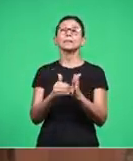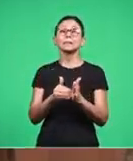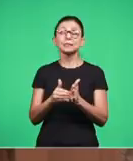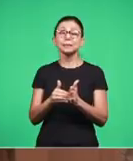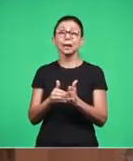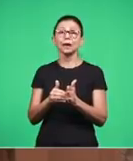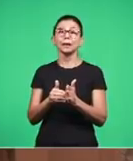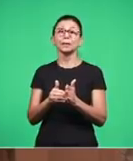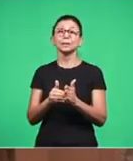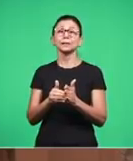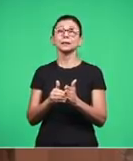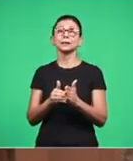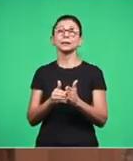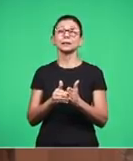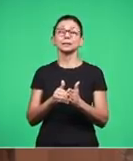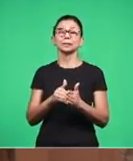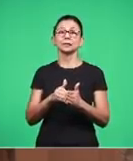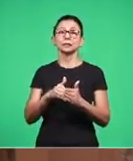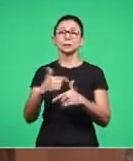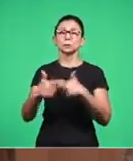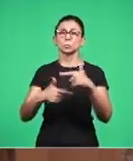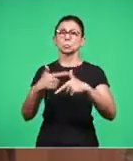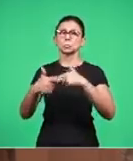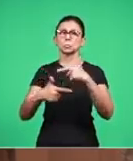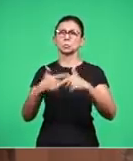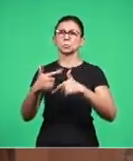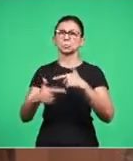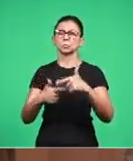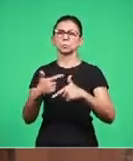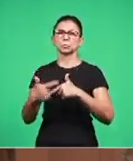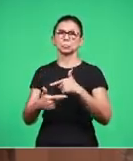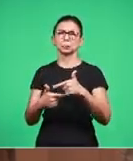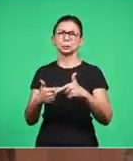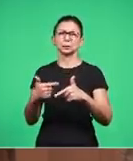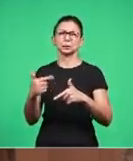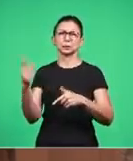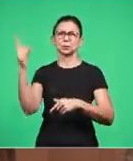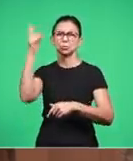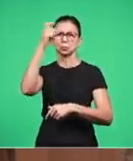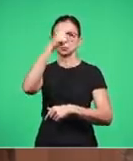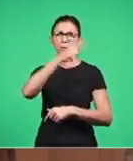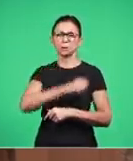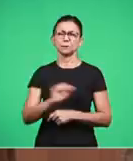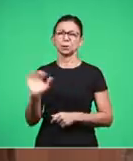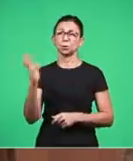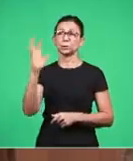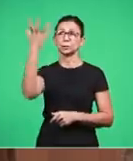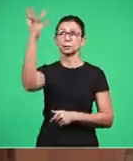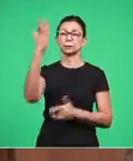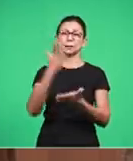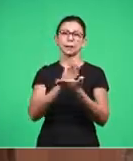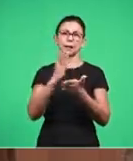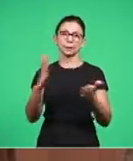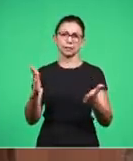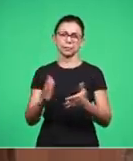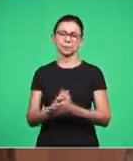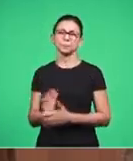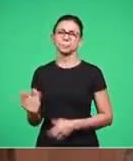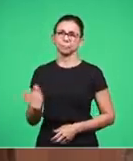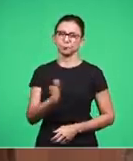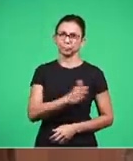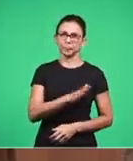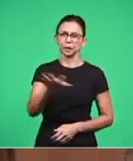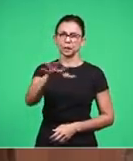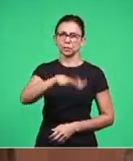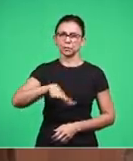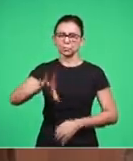as calamidades. A humanidade sempre viveu de calamidades, né? De abismo, de ruínas, de coisas que vêm